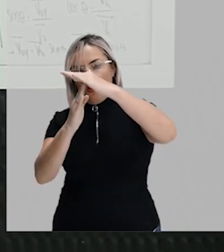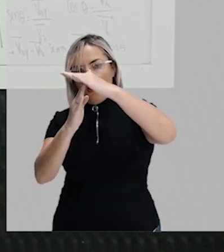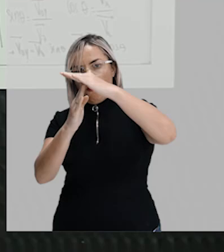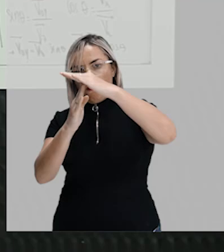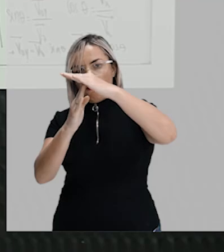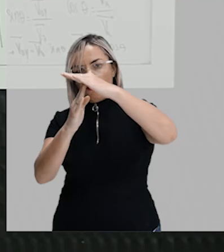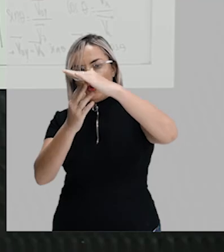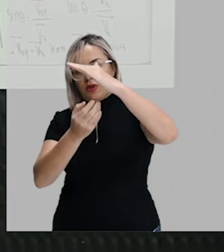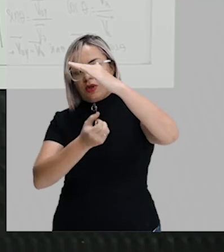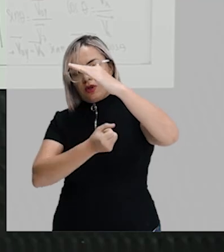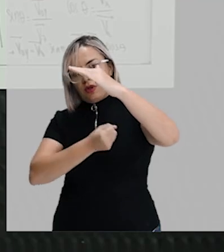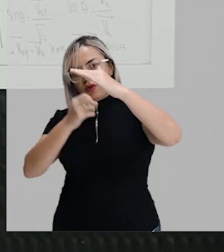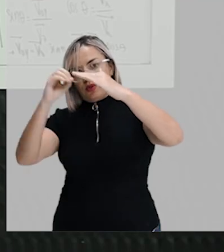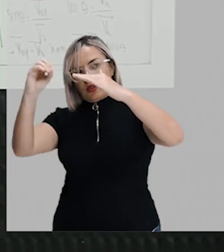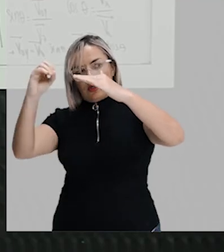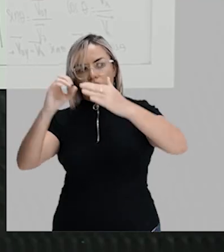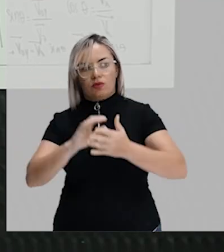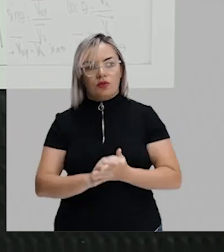VOY,